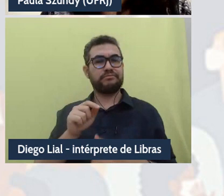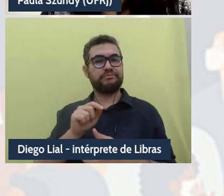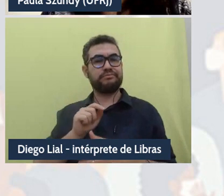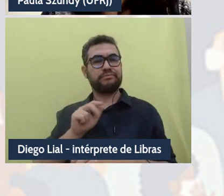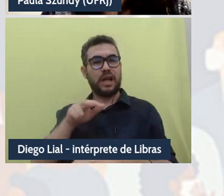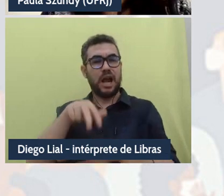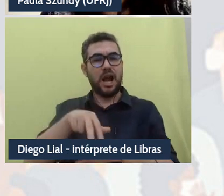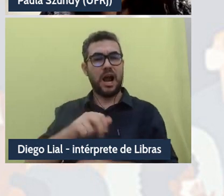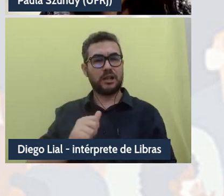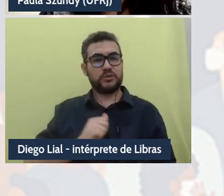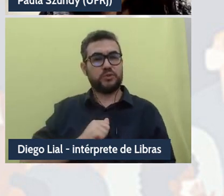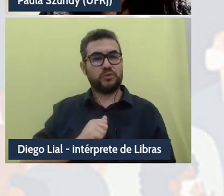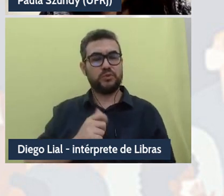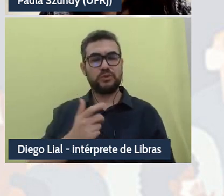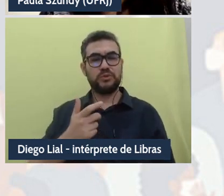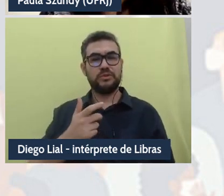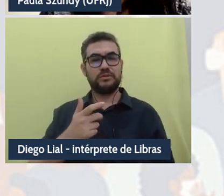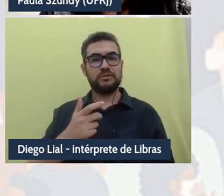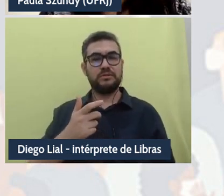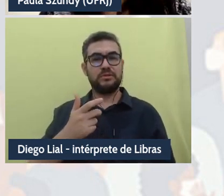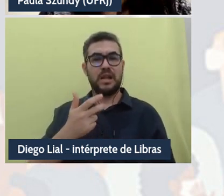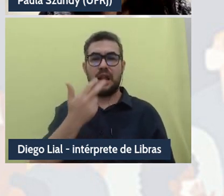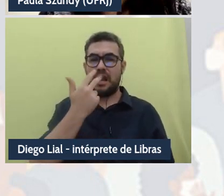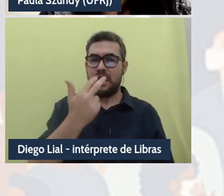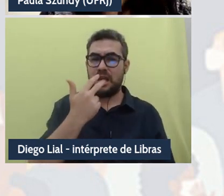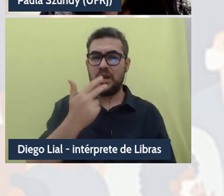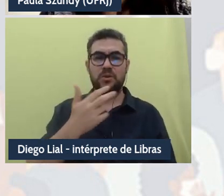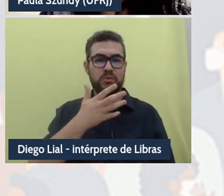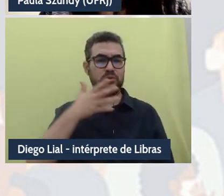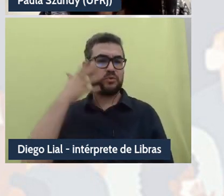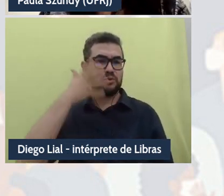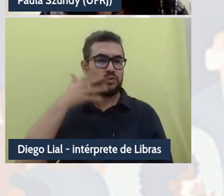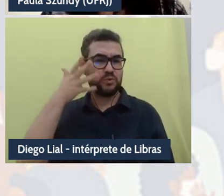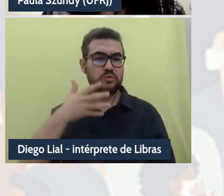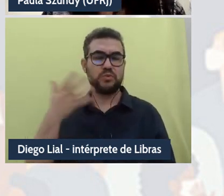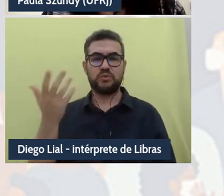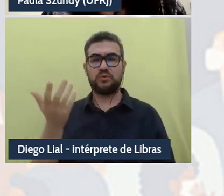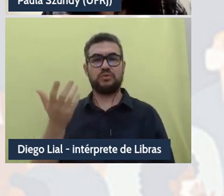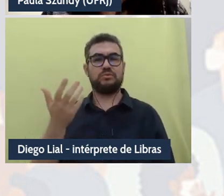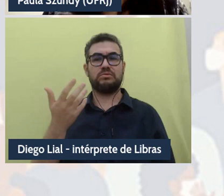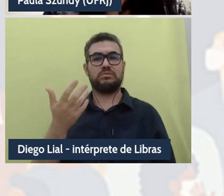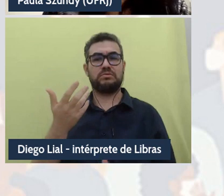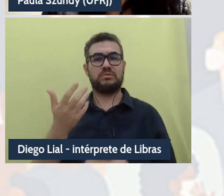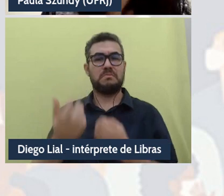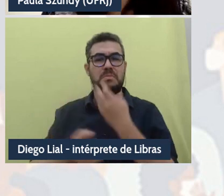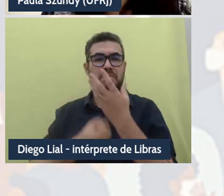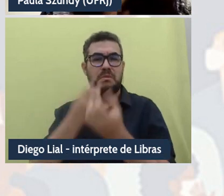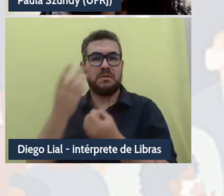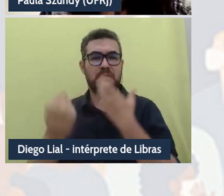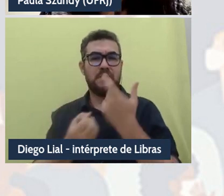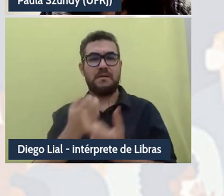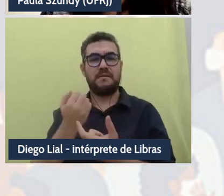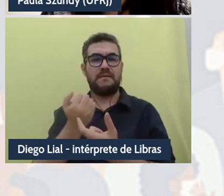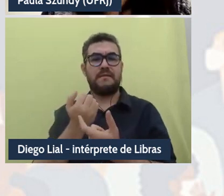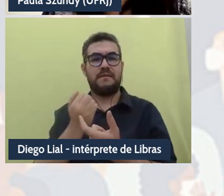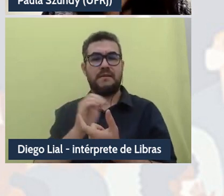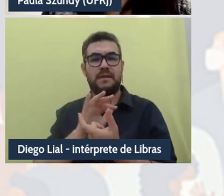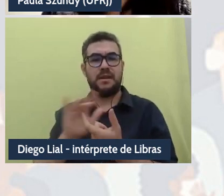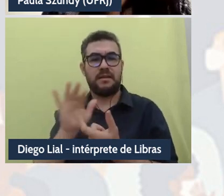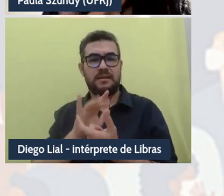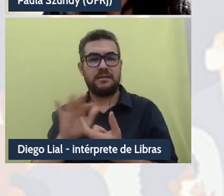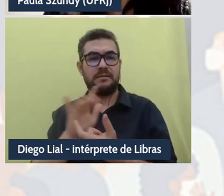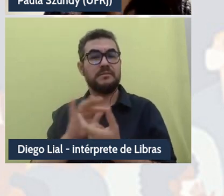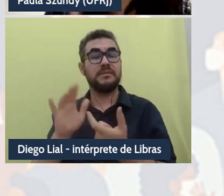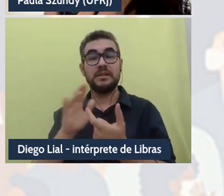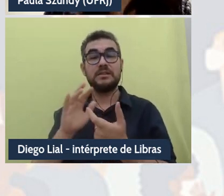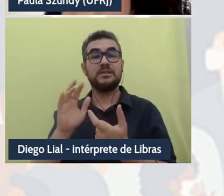as linguagens, os discursos, os letramentos construídas pelas pessoas no mundo social. Então, todos nós